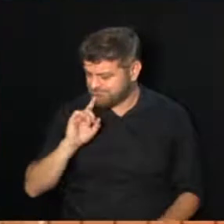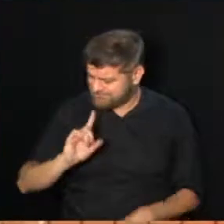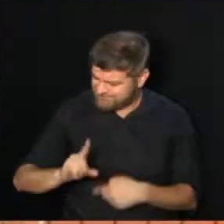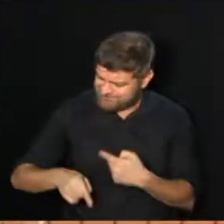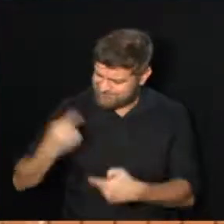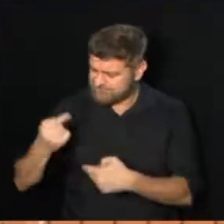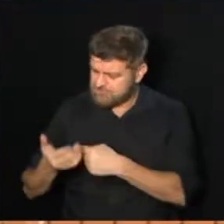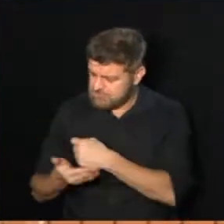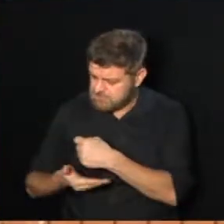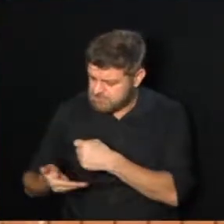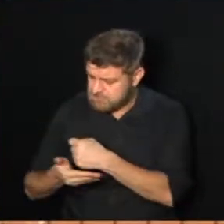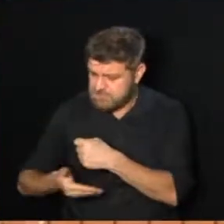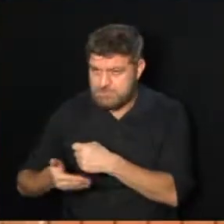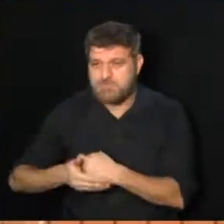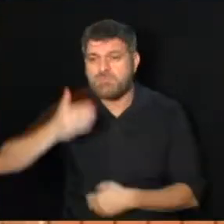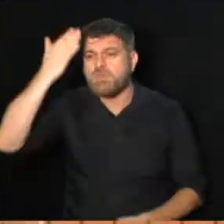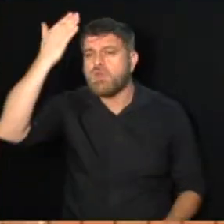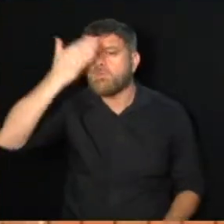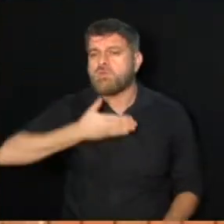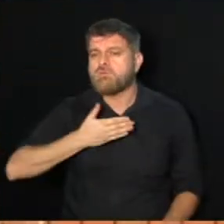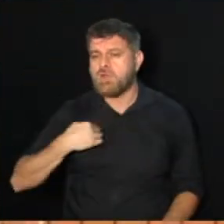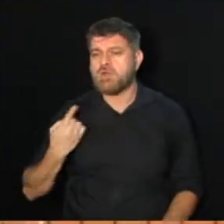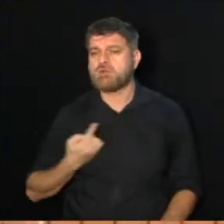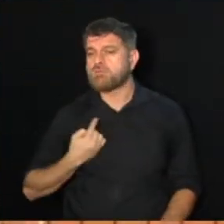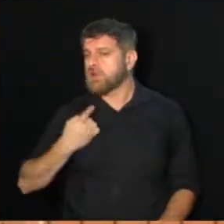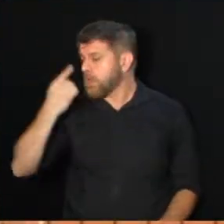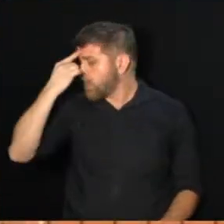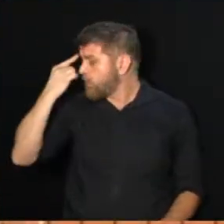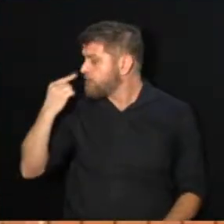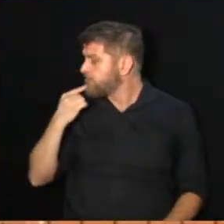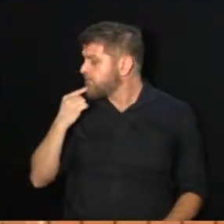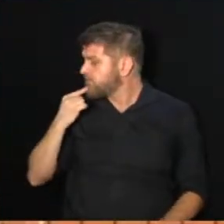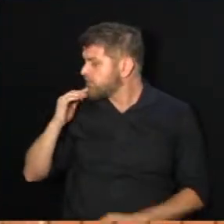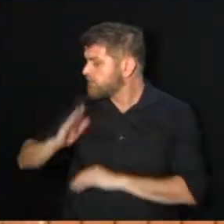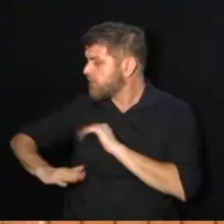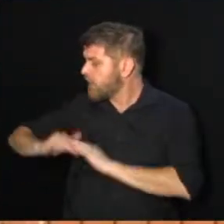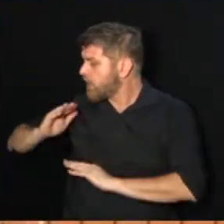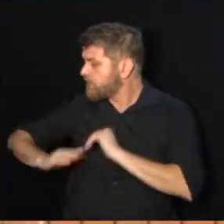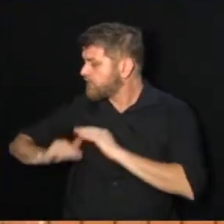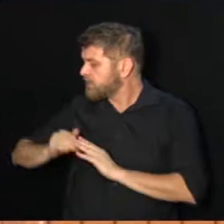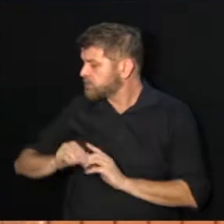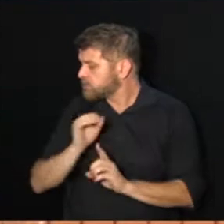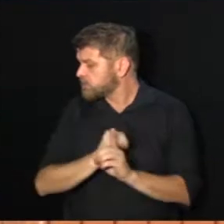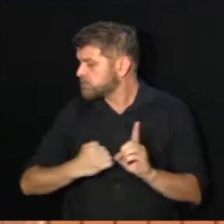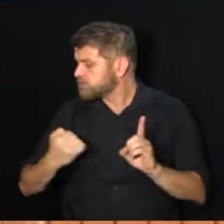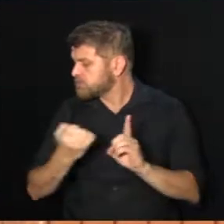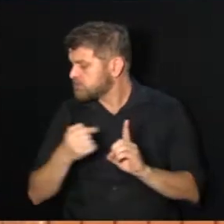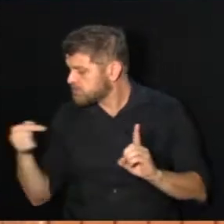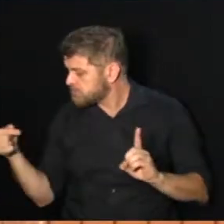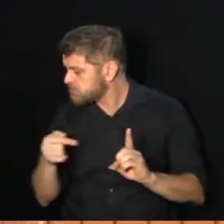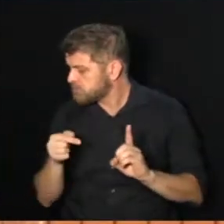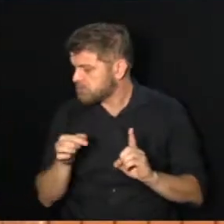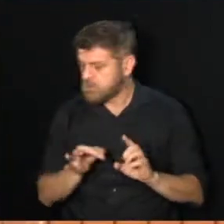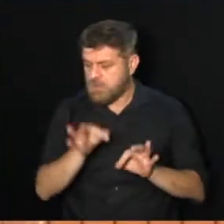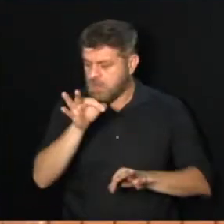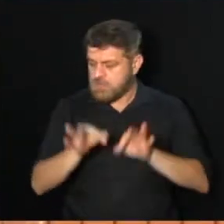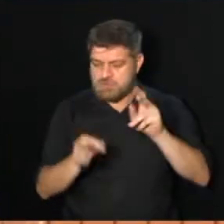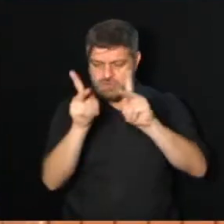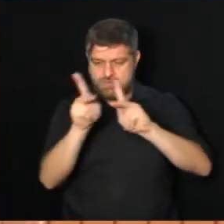essencial, mostrando qual é o seu perfil dentro de um contexto social. A justiça